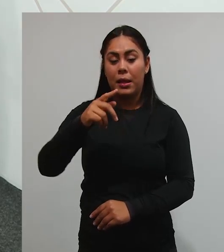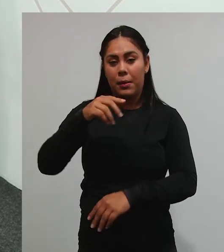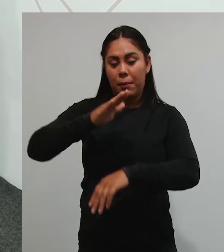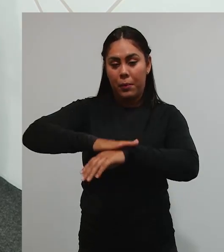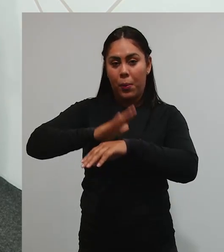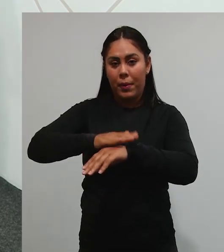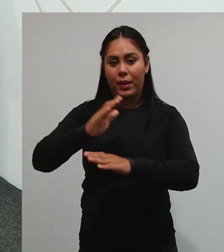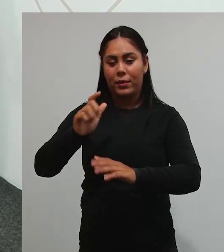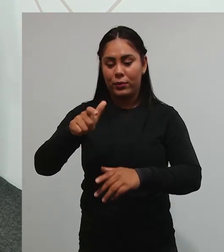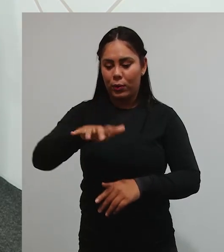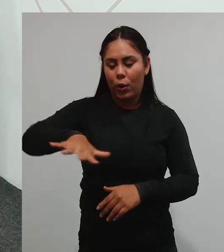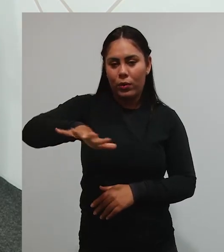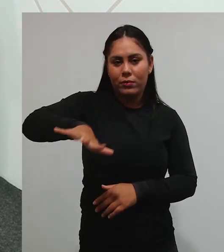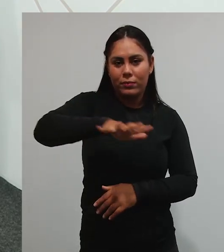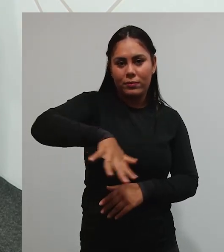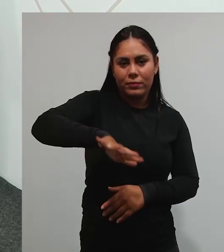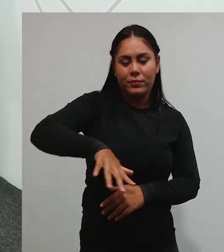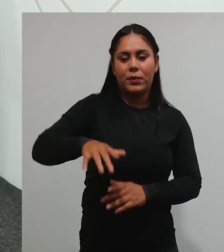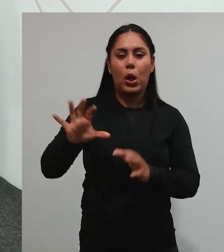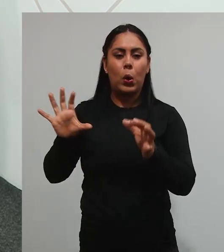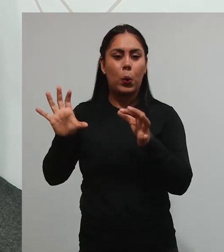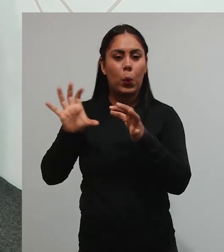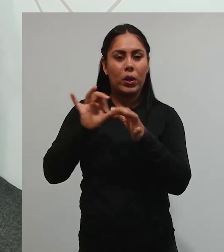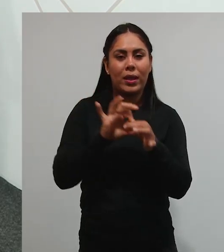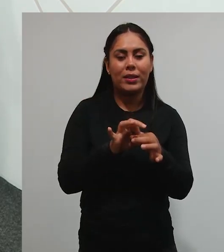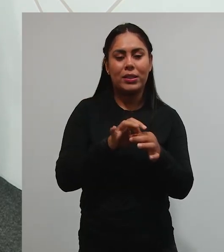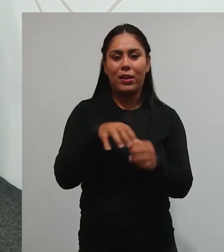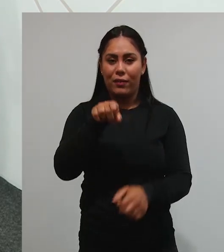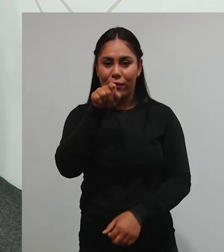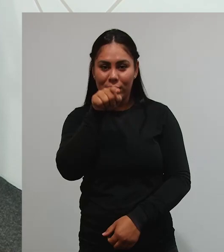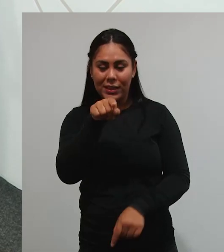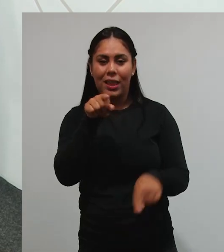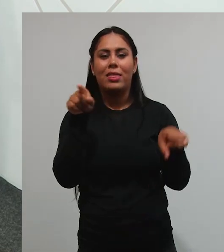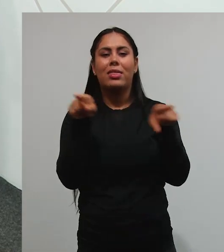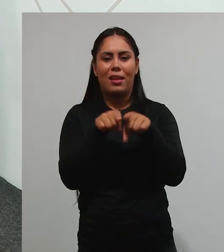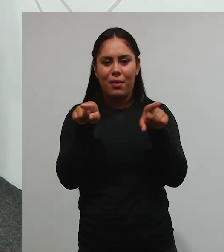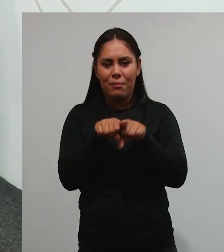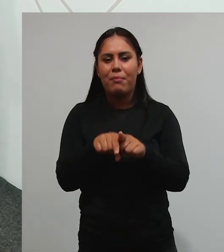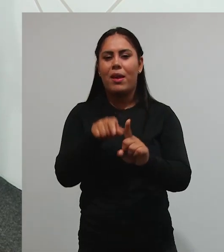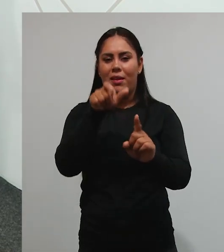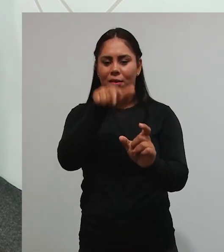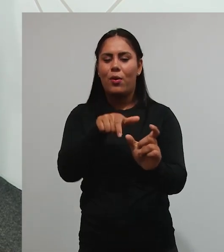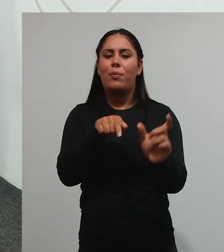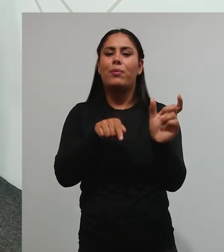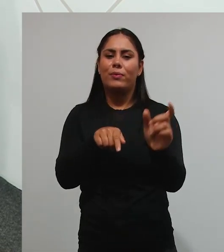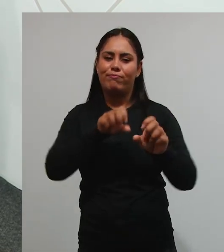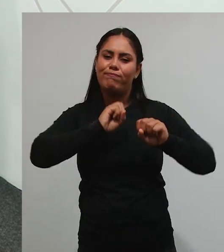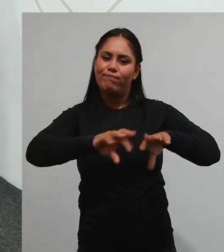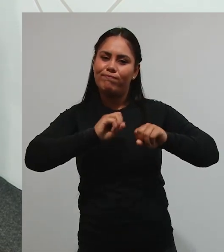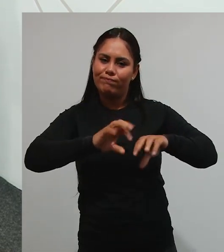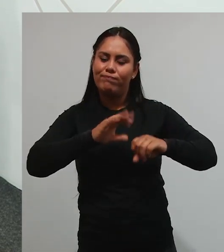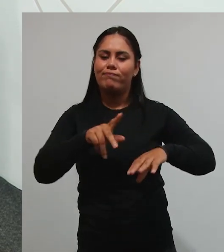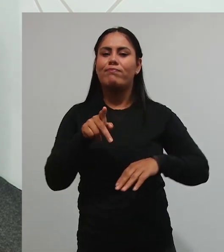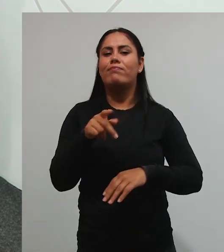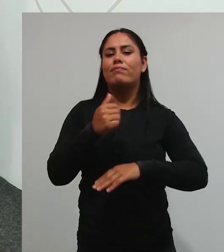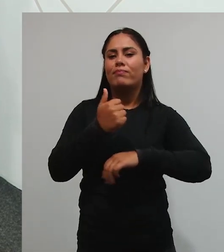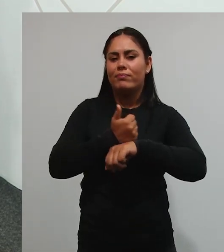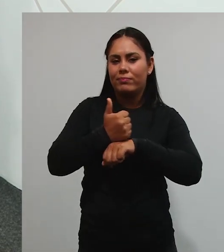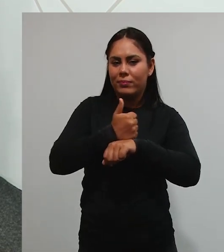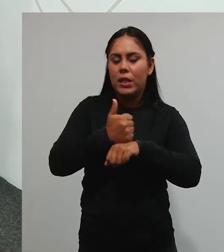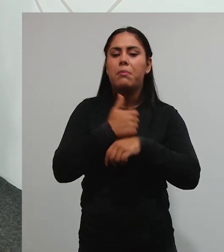nesse espaço, nesse contexto, nessa condição, e você, enquanto educador, nesse espaço, tem que promover